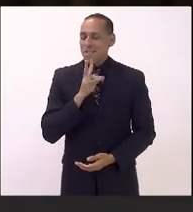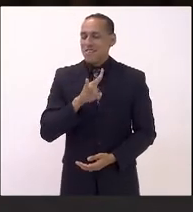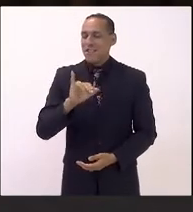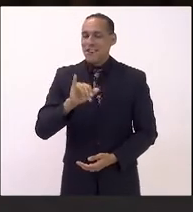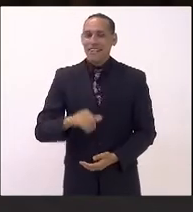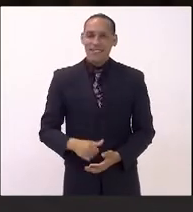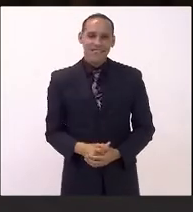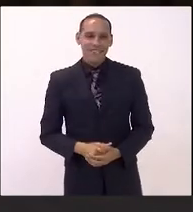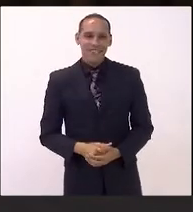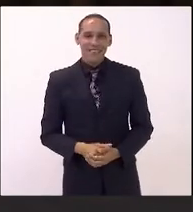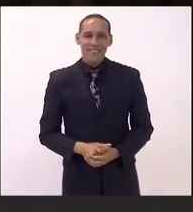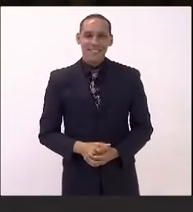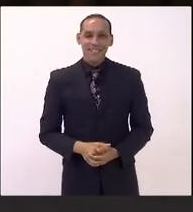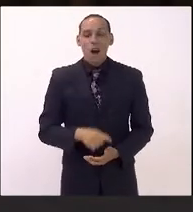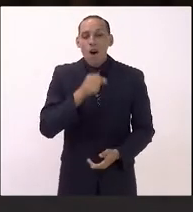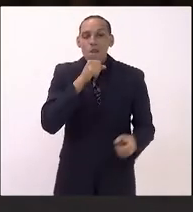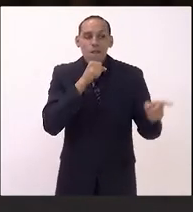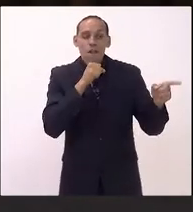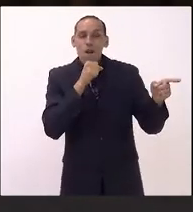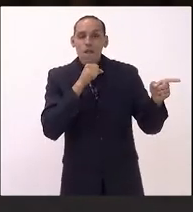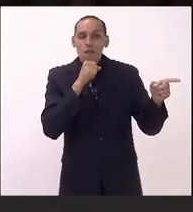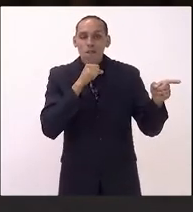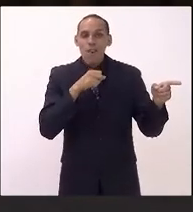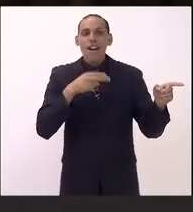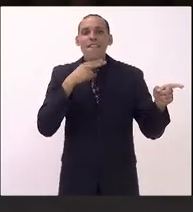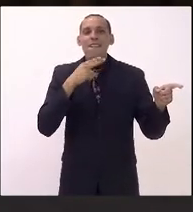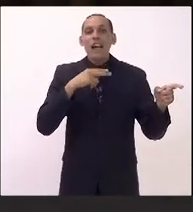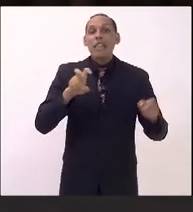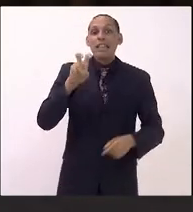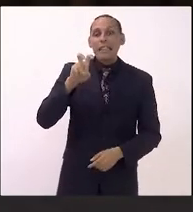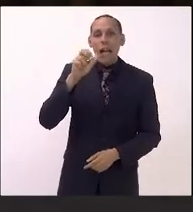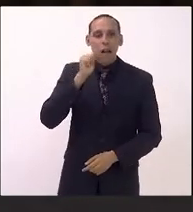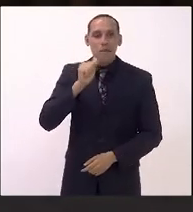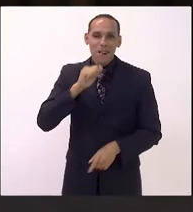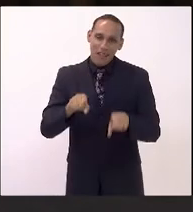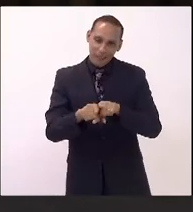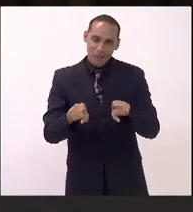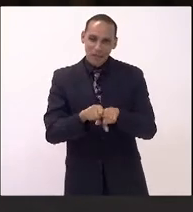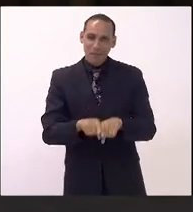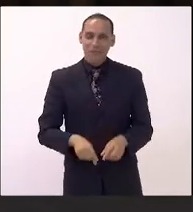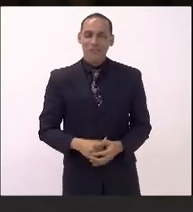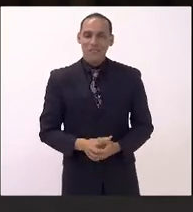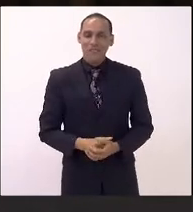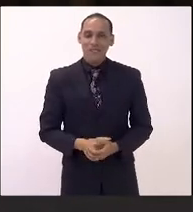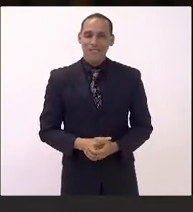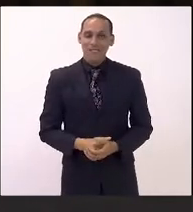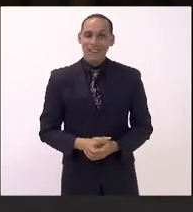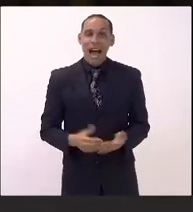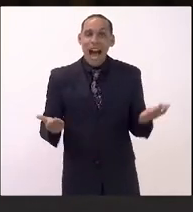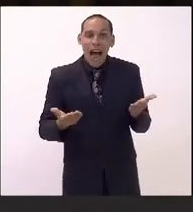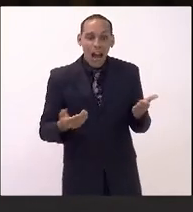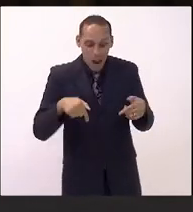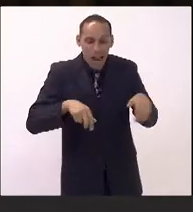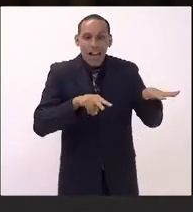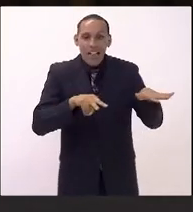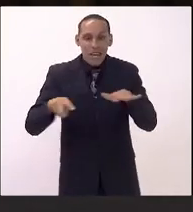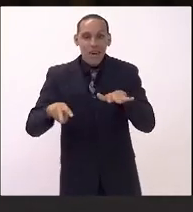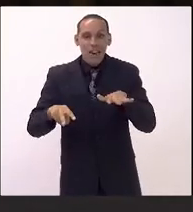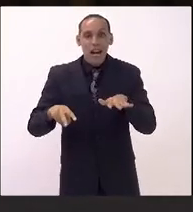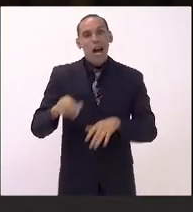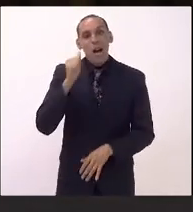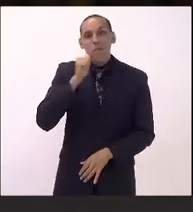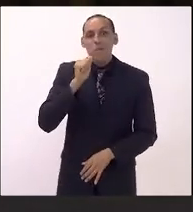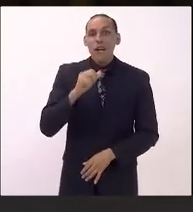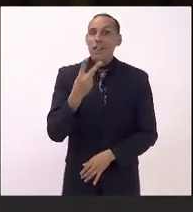conhecê-las. É avô de 5 mulheres netas. E essa semana ele se tornou biso de 2